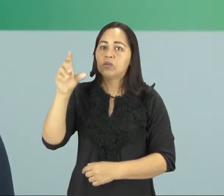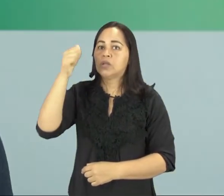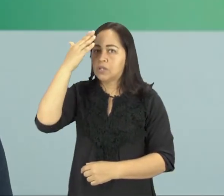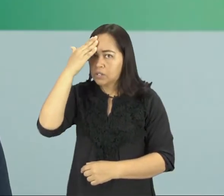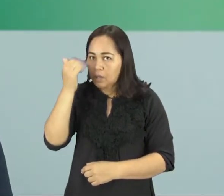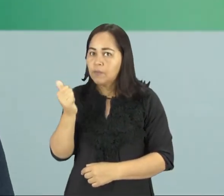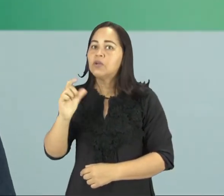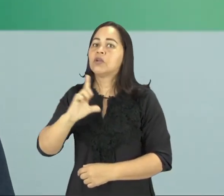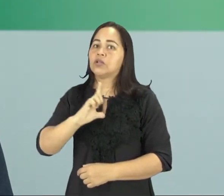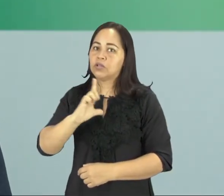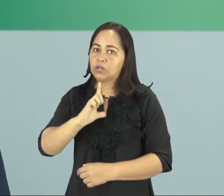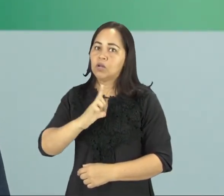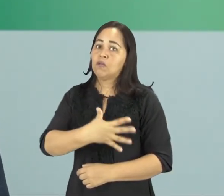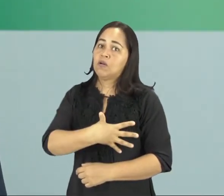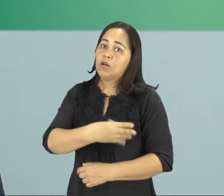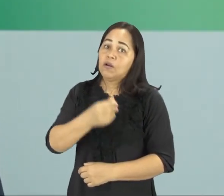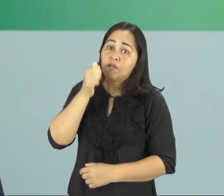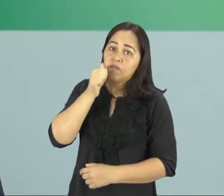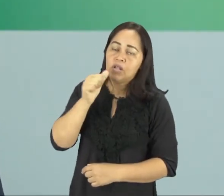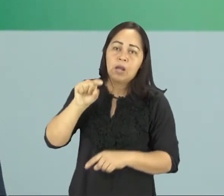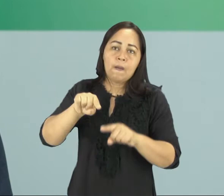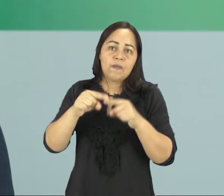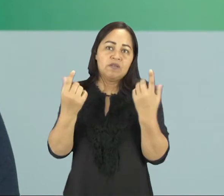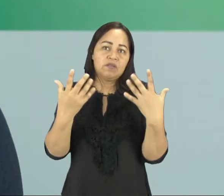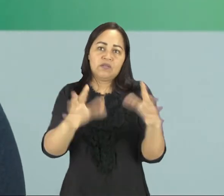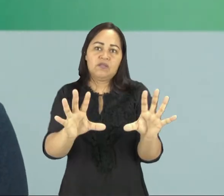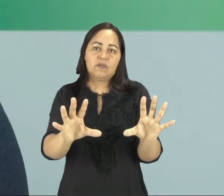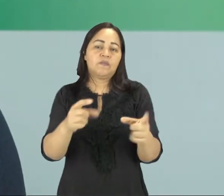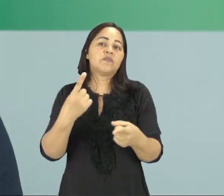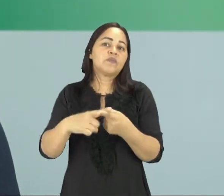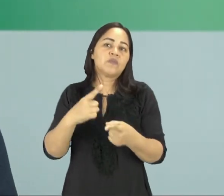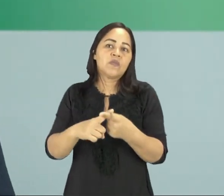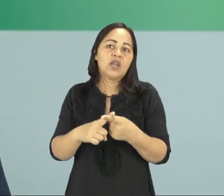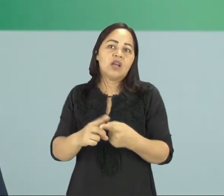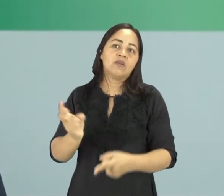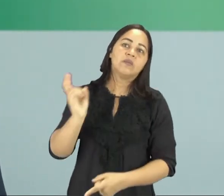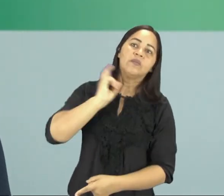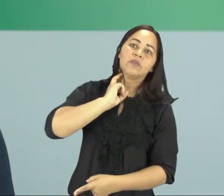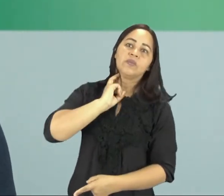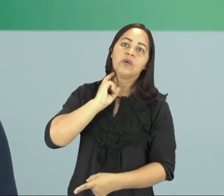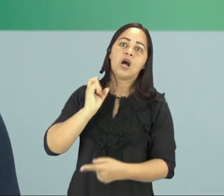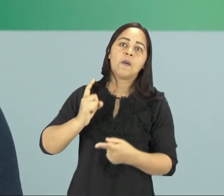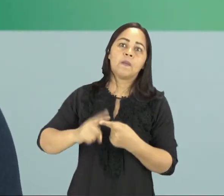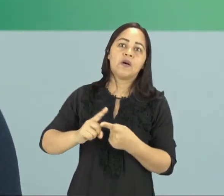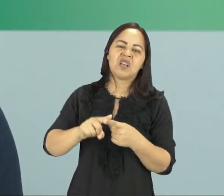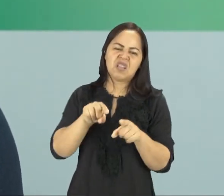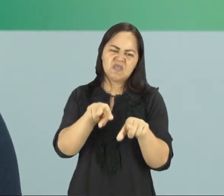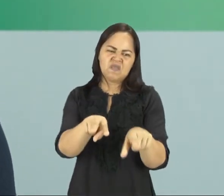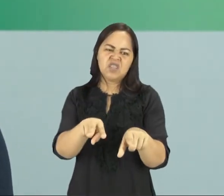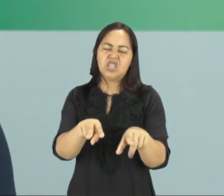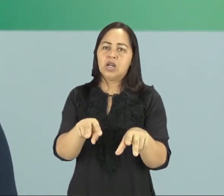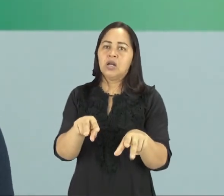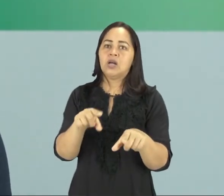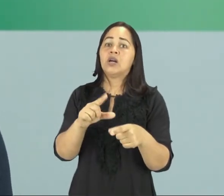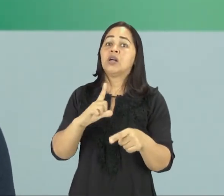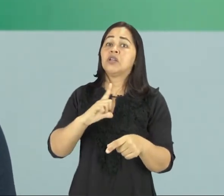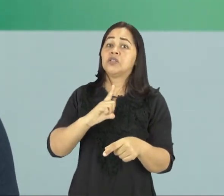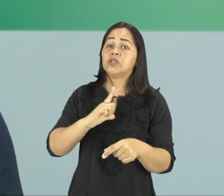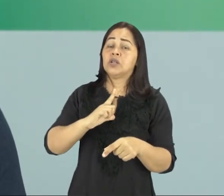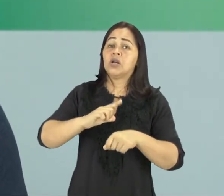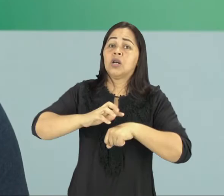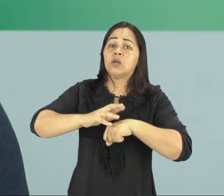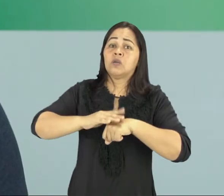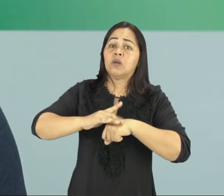da história dela e chamava ela de vampirinho, porque a criança tinha uma doença, ela tinha